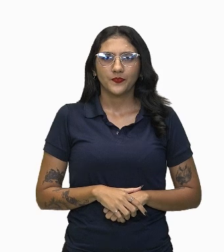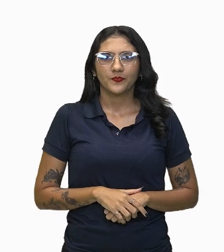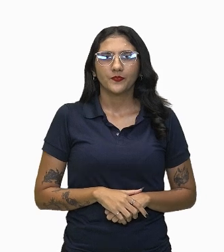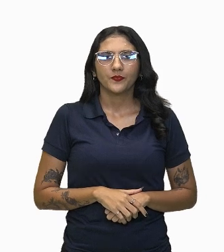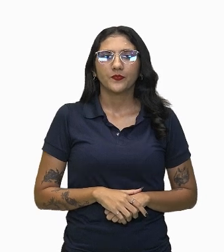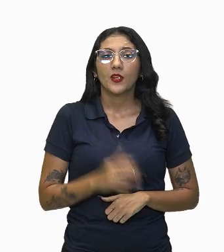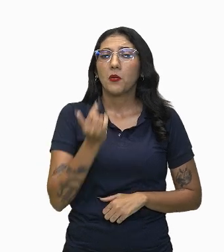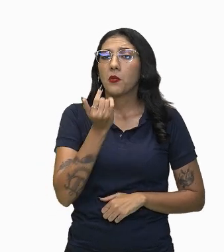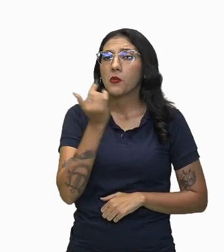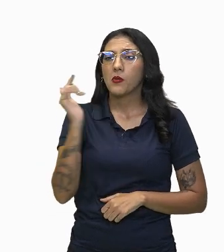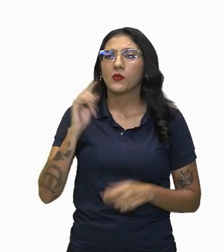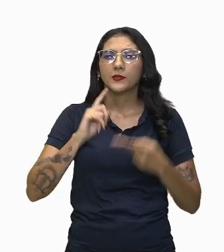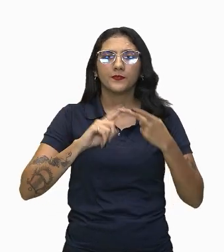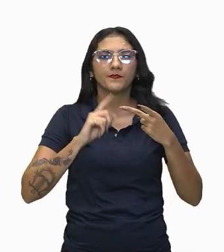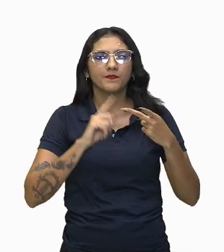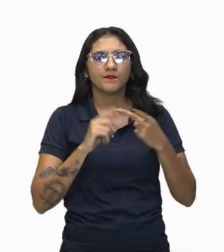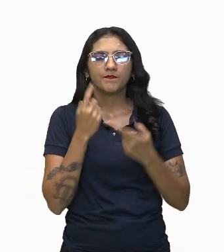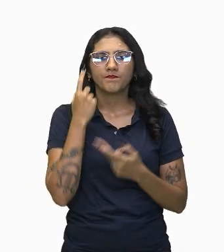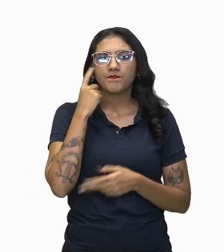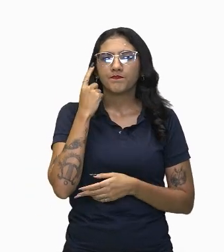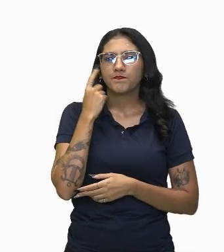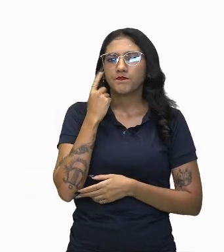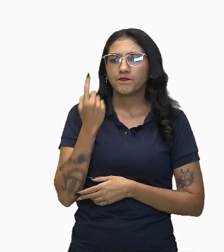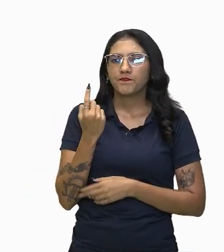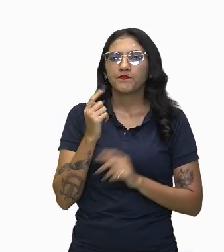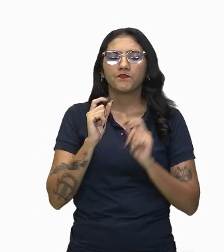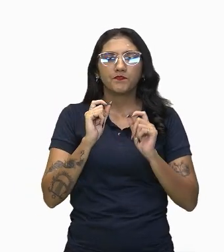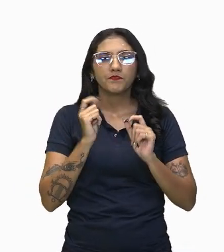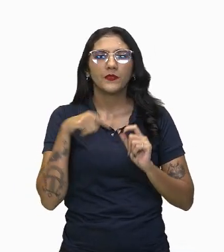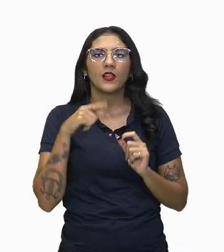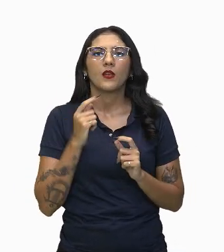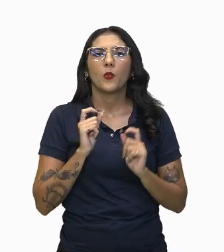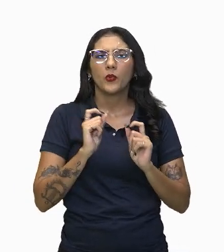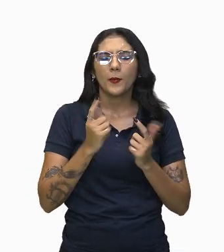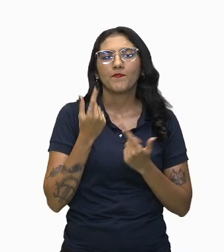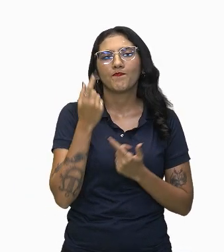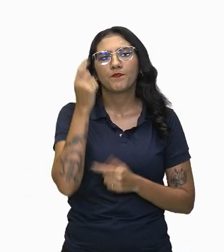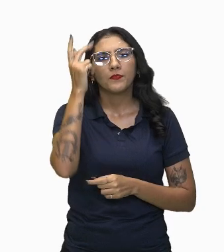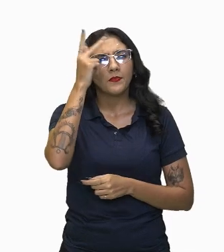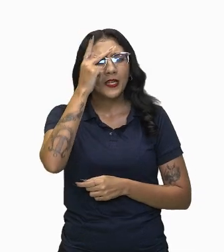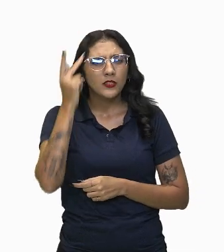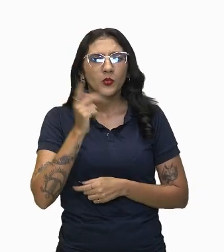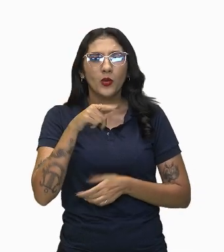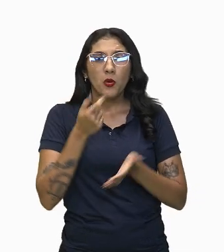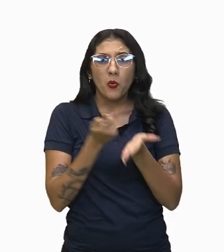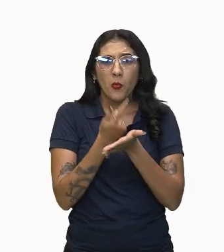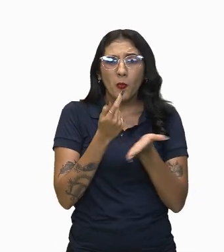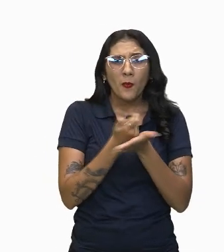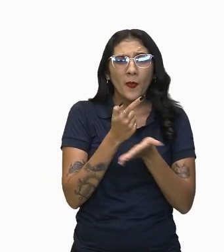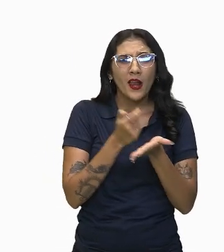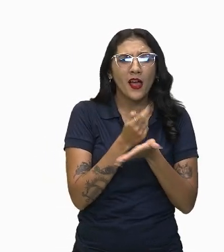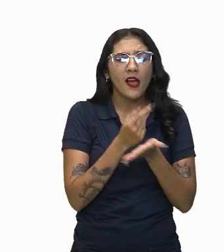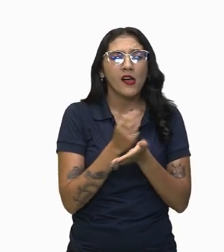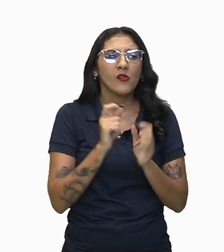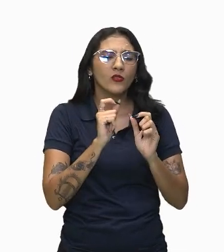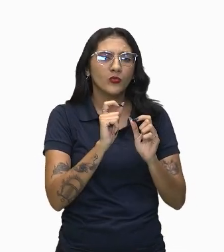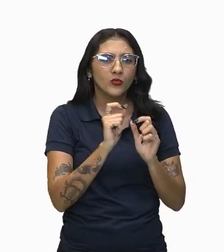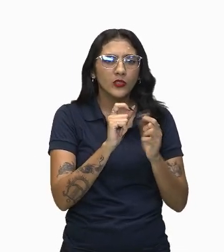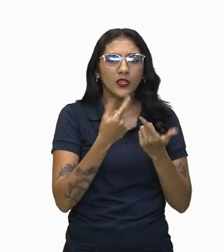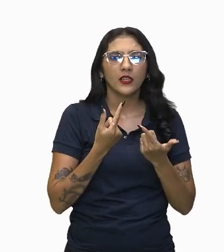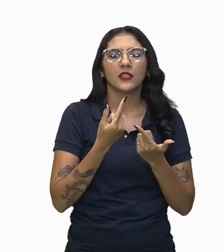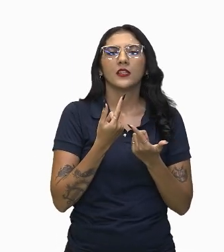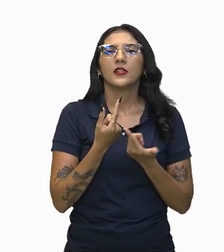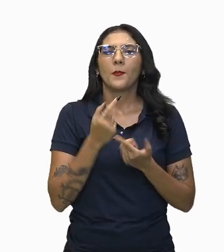ser a especulação financeira, ou seja, as pessoas compravam ações, vendiam